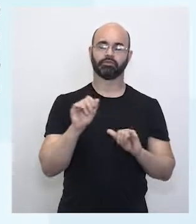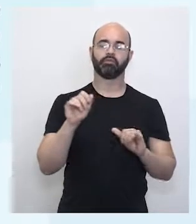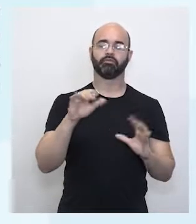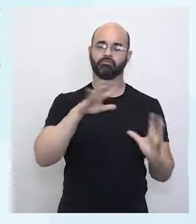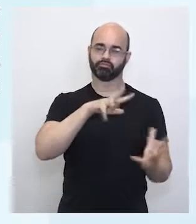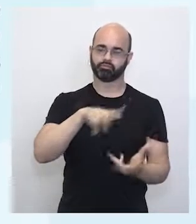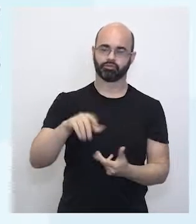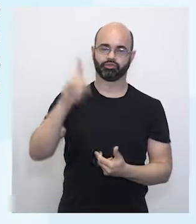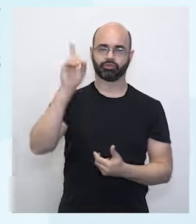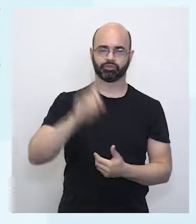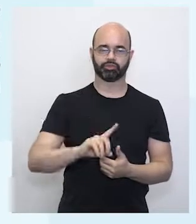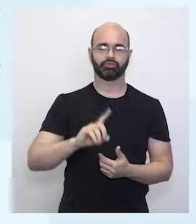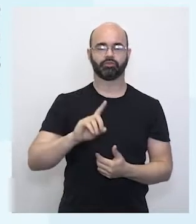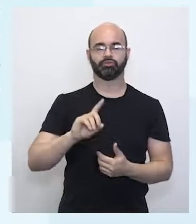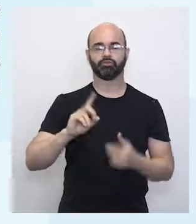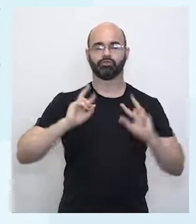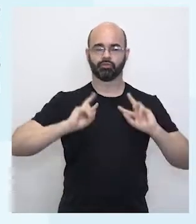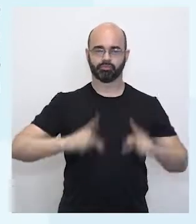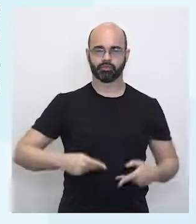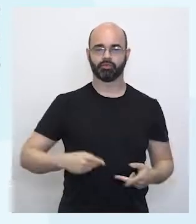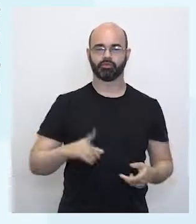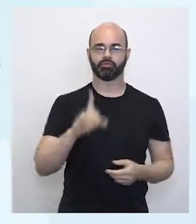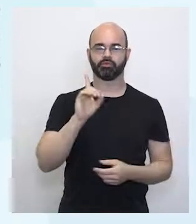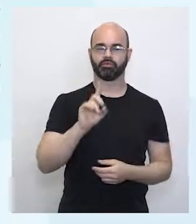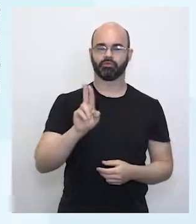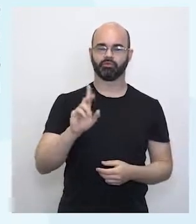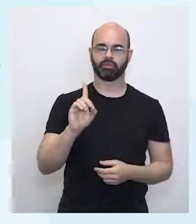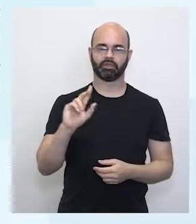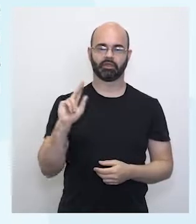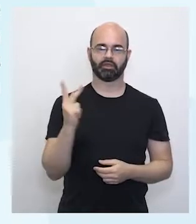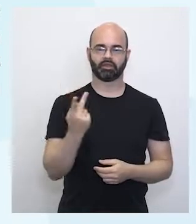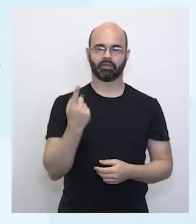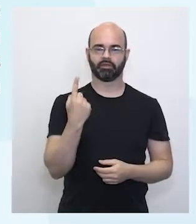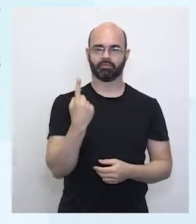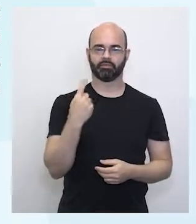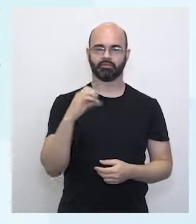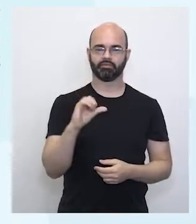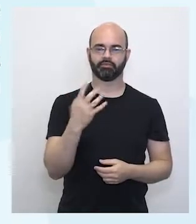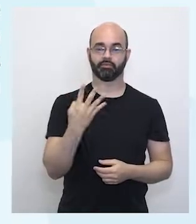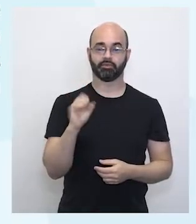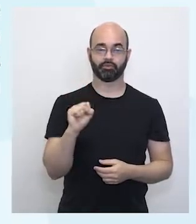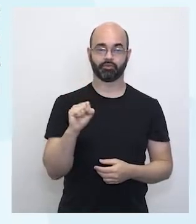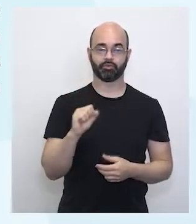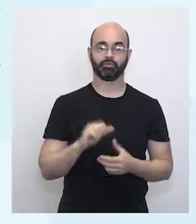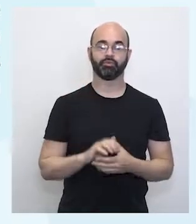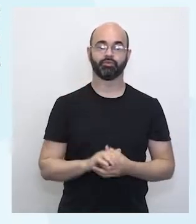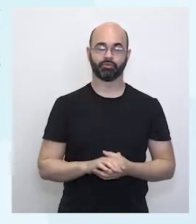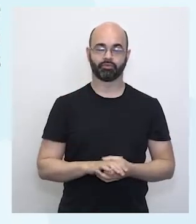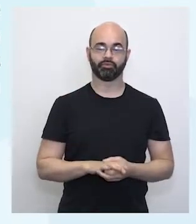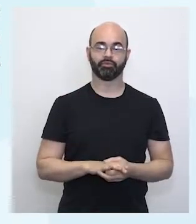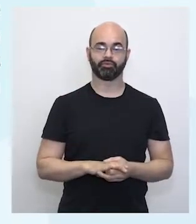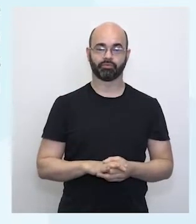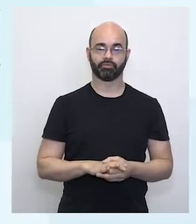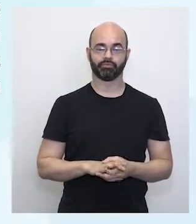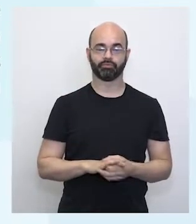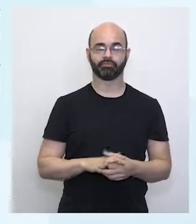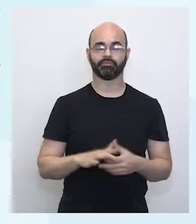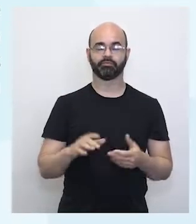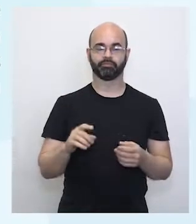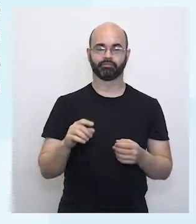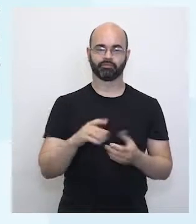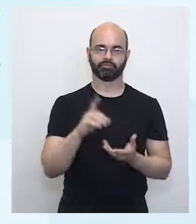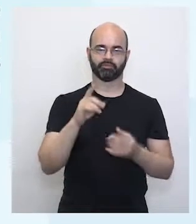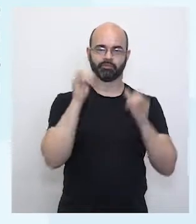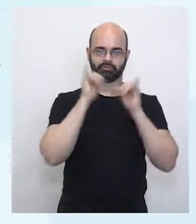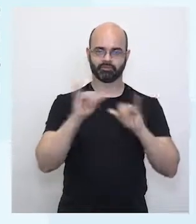Humanos, tá, que é o DUDH de 1948, né, faz parte aí da Declaração dos